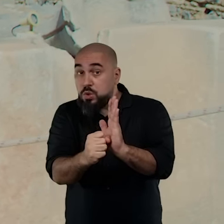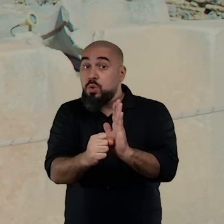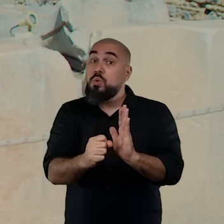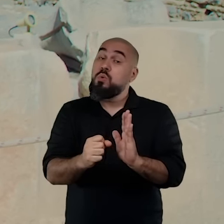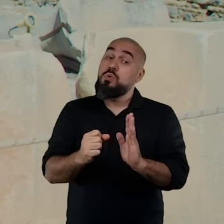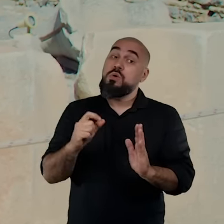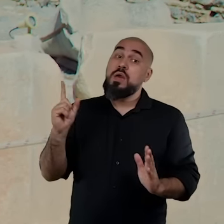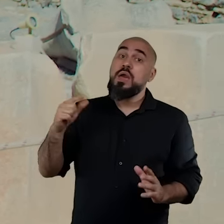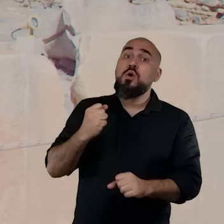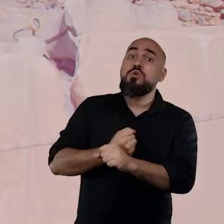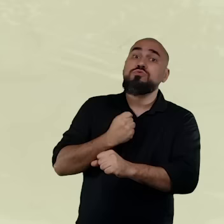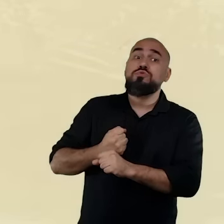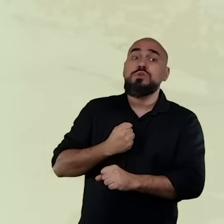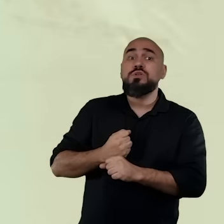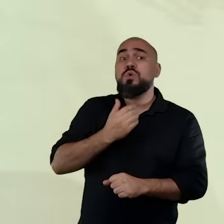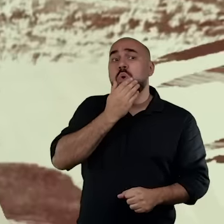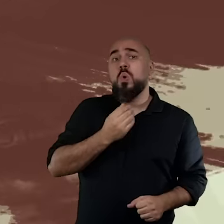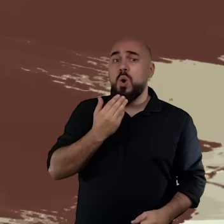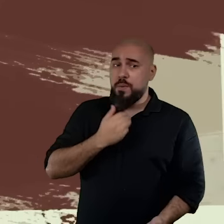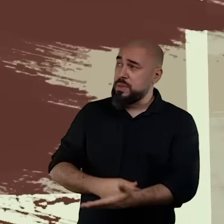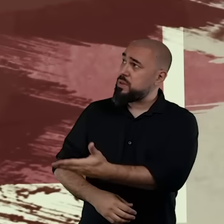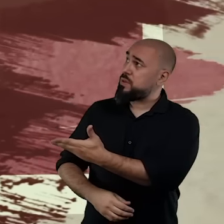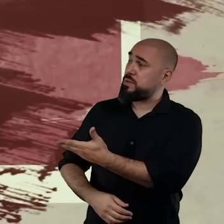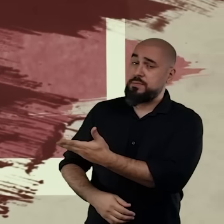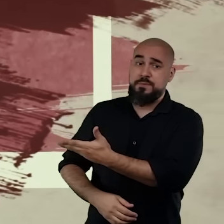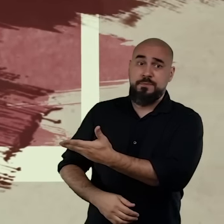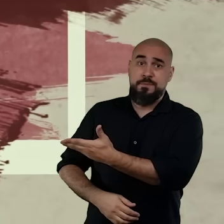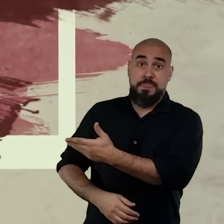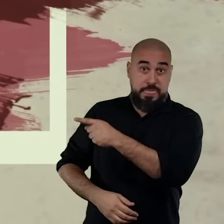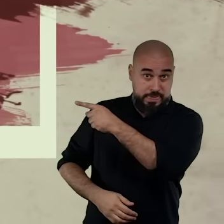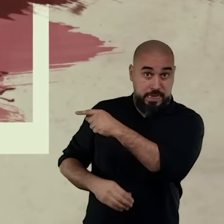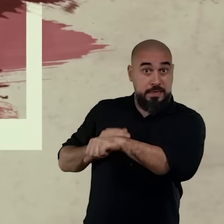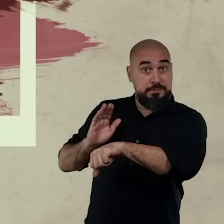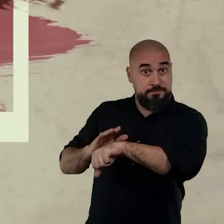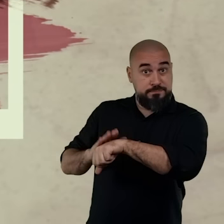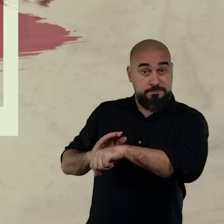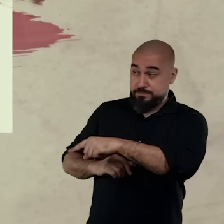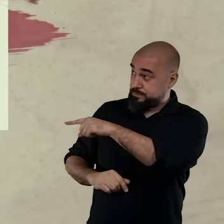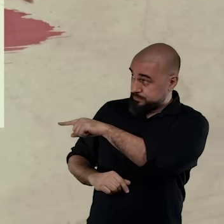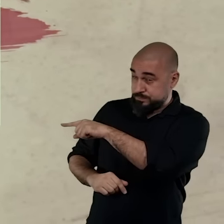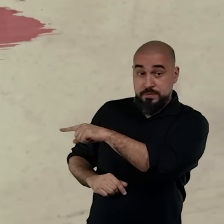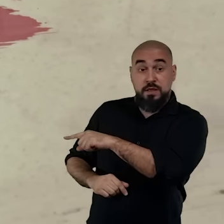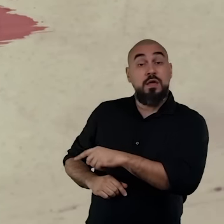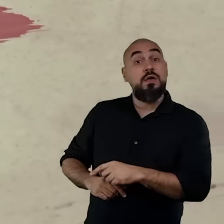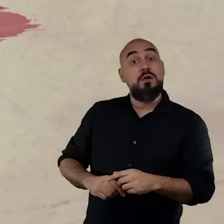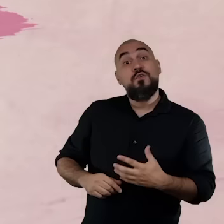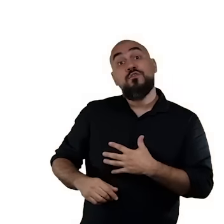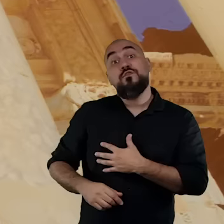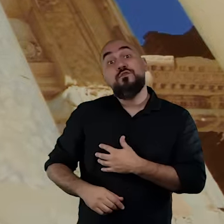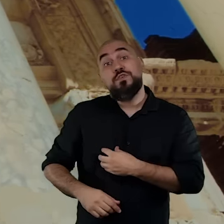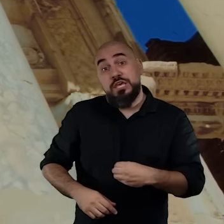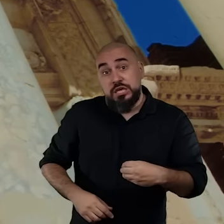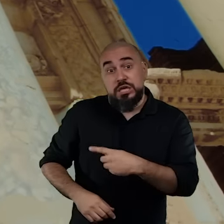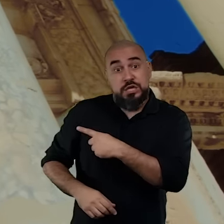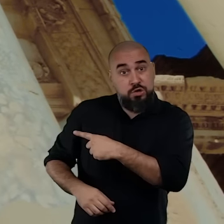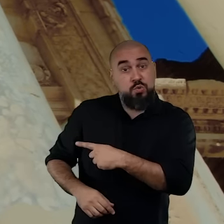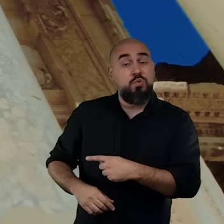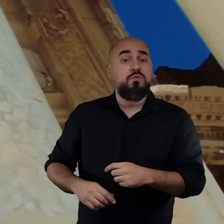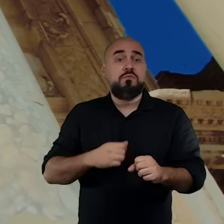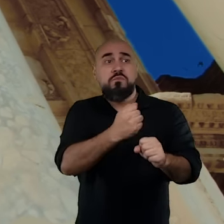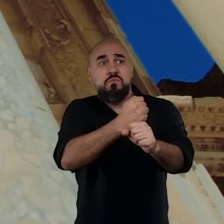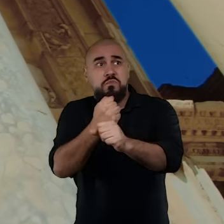homenagem a um cônsul romano chamado Júlio Celso Polemiano. O filho dele mandou construir essa biblioteca em homenagem ao